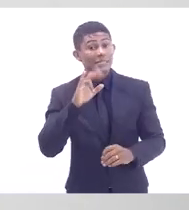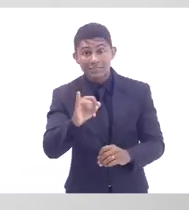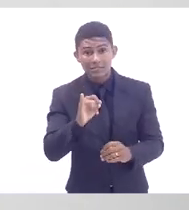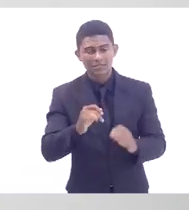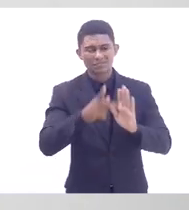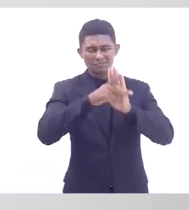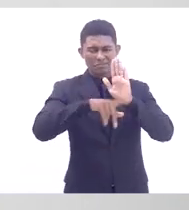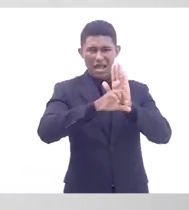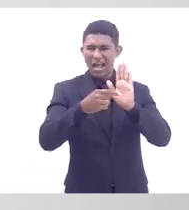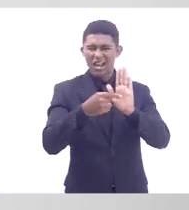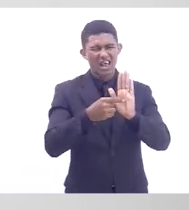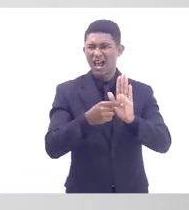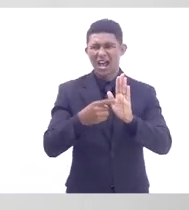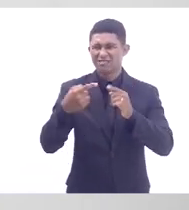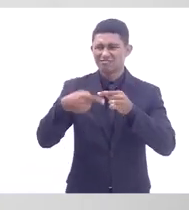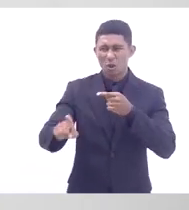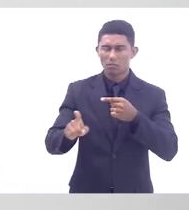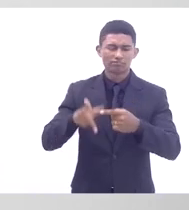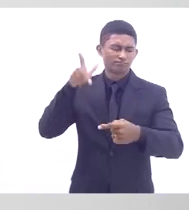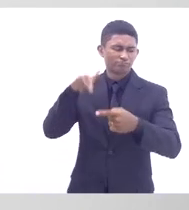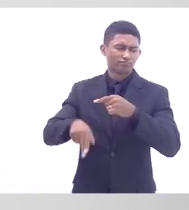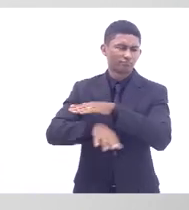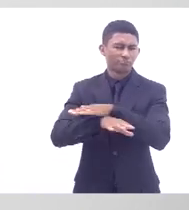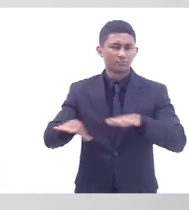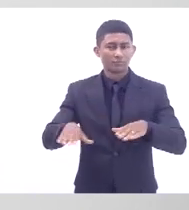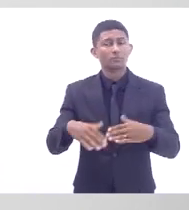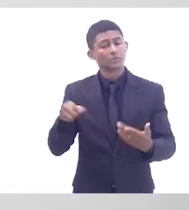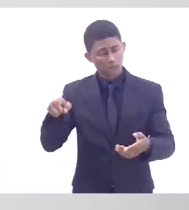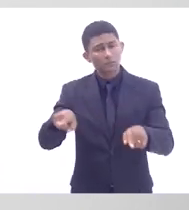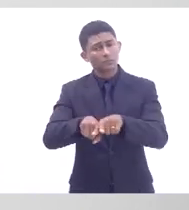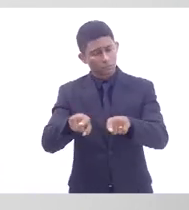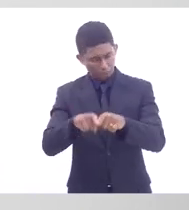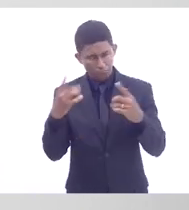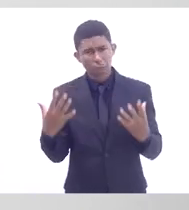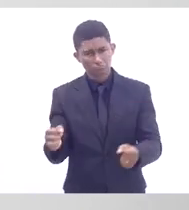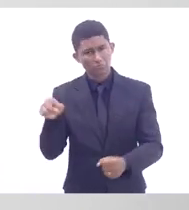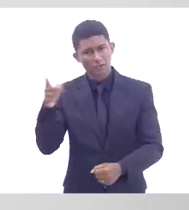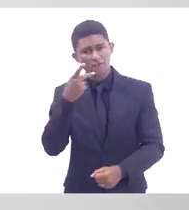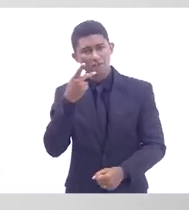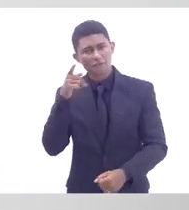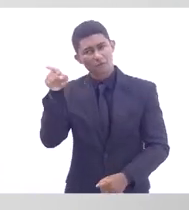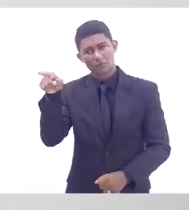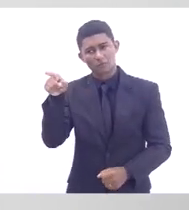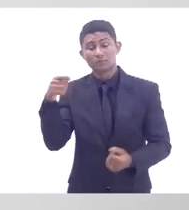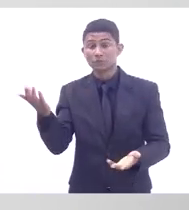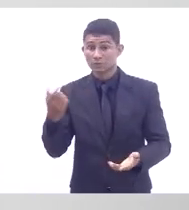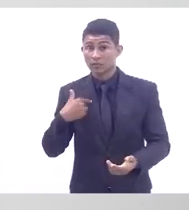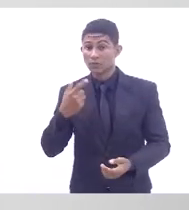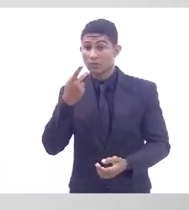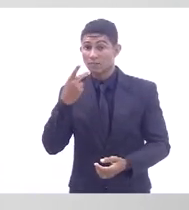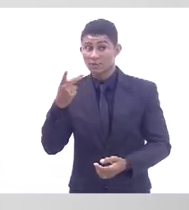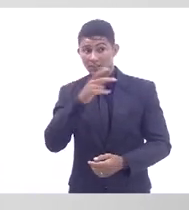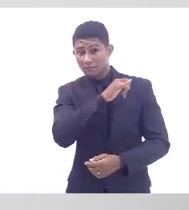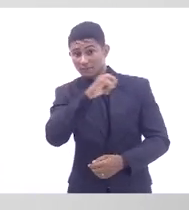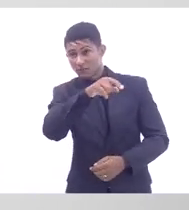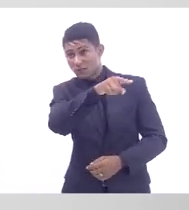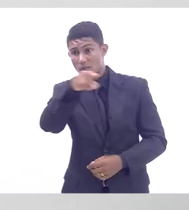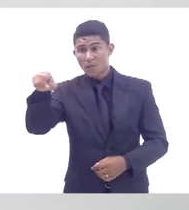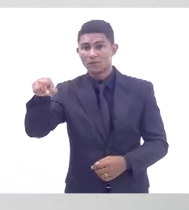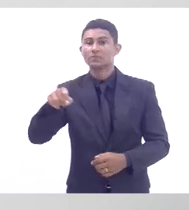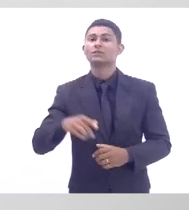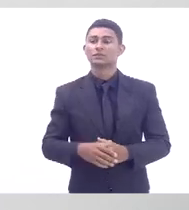interromper a tramitação do projeto para ele também não haveria problema então eu trago logo para cá para que a gente possa